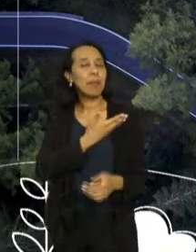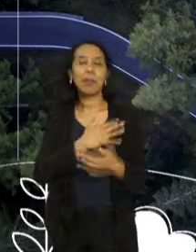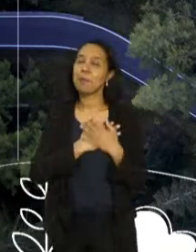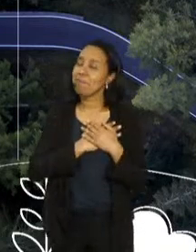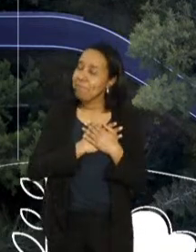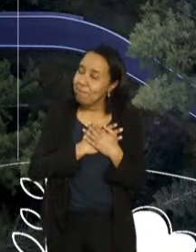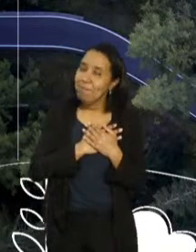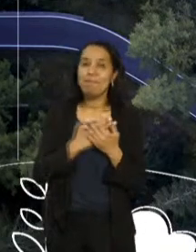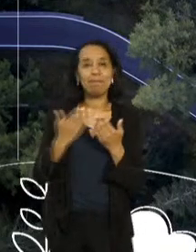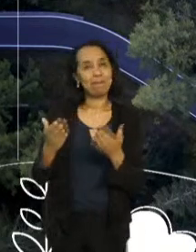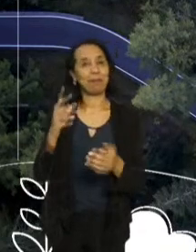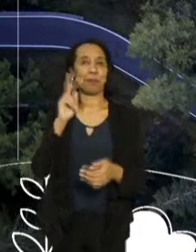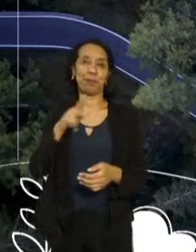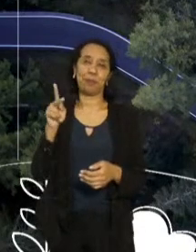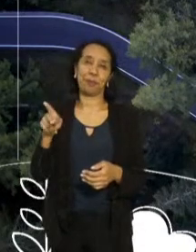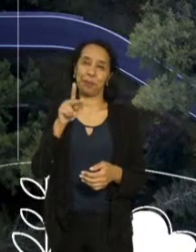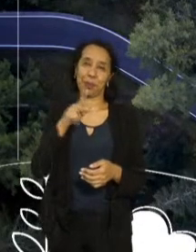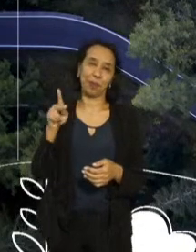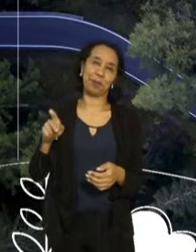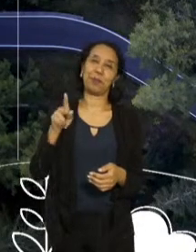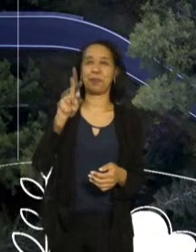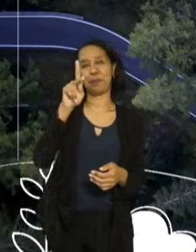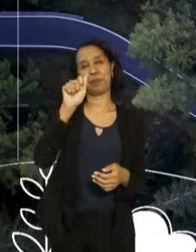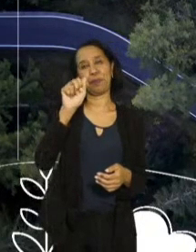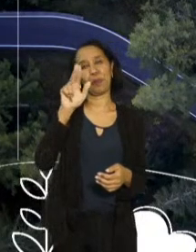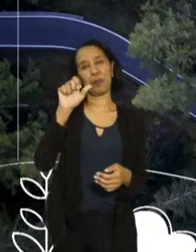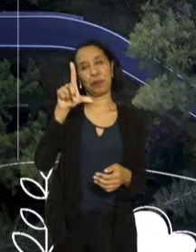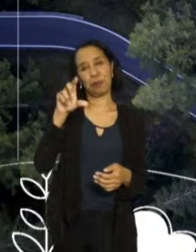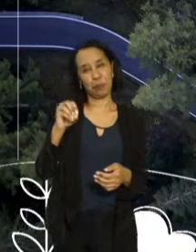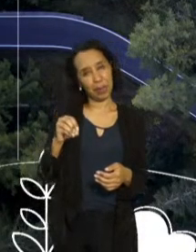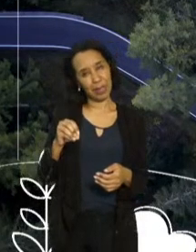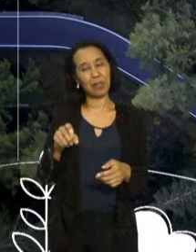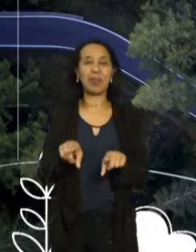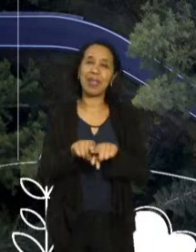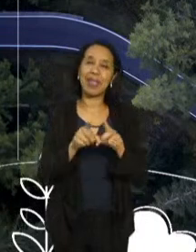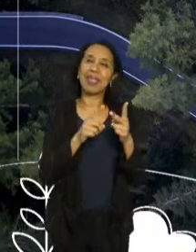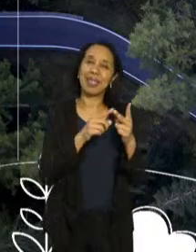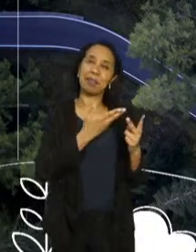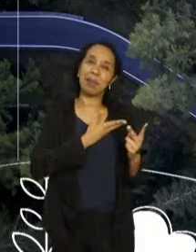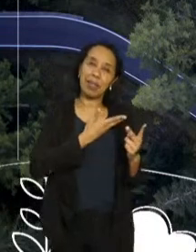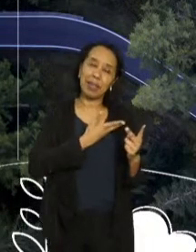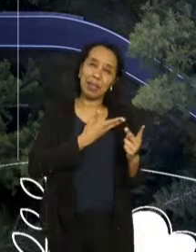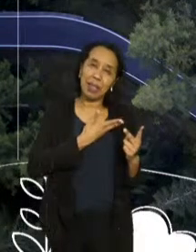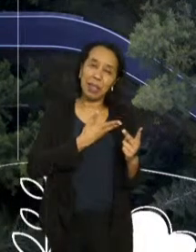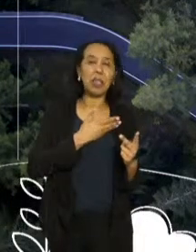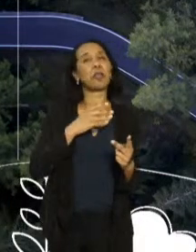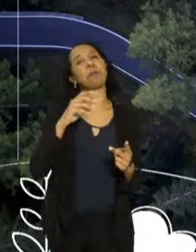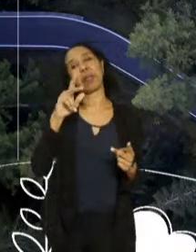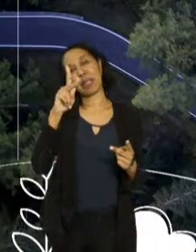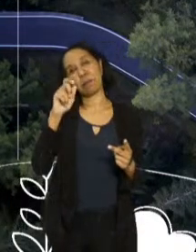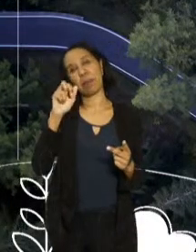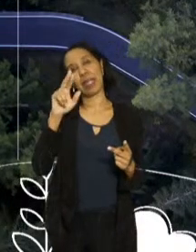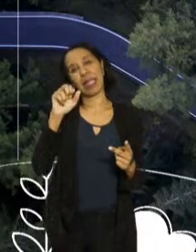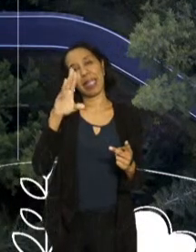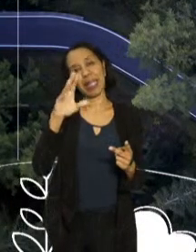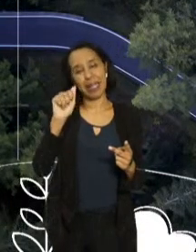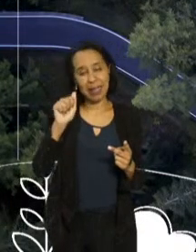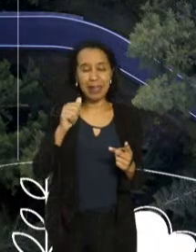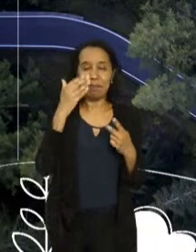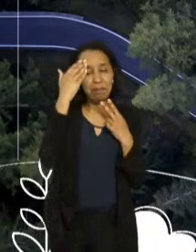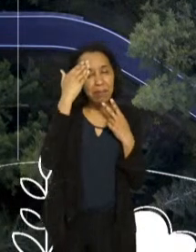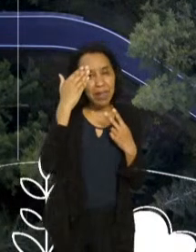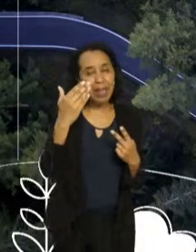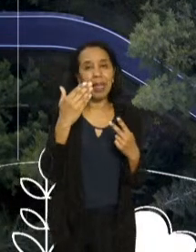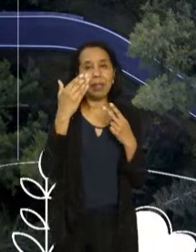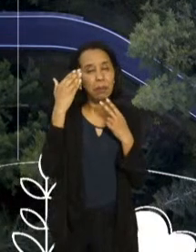amigo, do professor Paulo Saldiva, e também da nossa querida amiga, doutora Patrícia Iglesias, que conseguiram